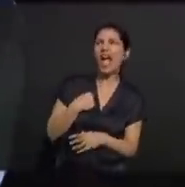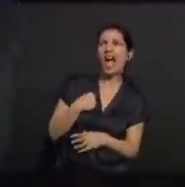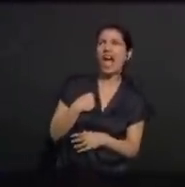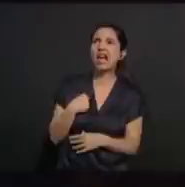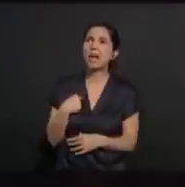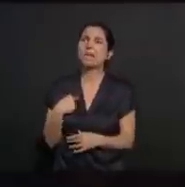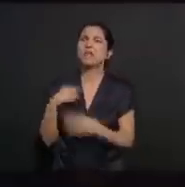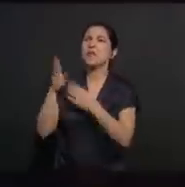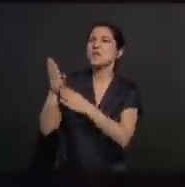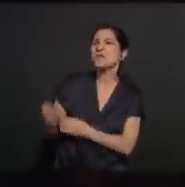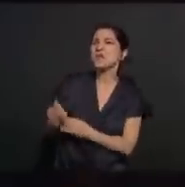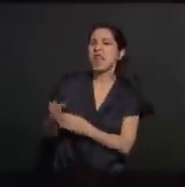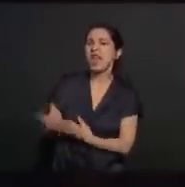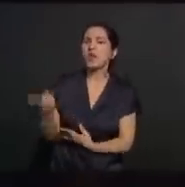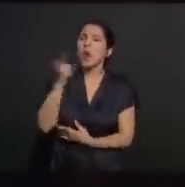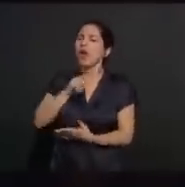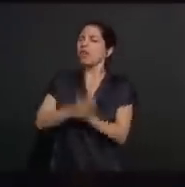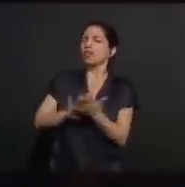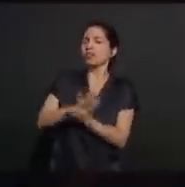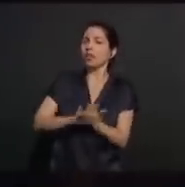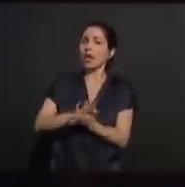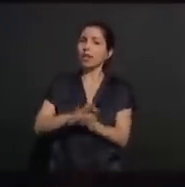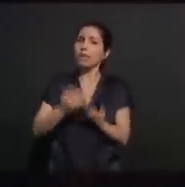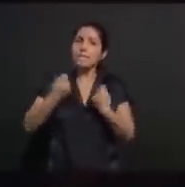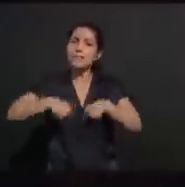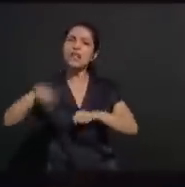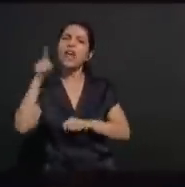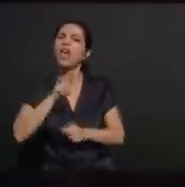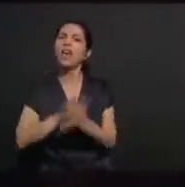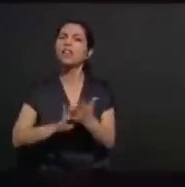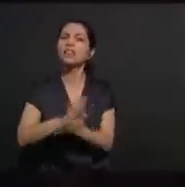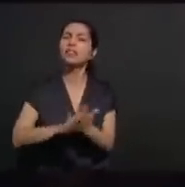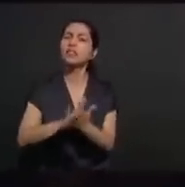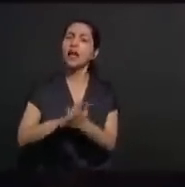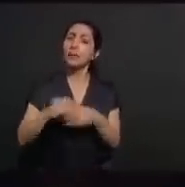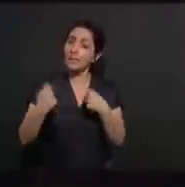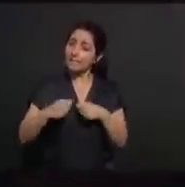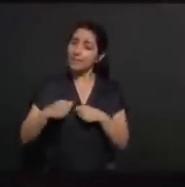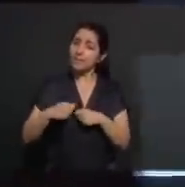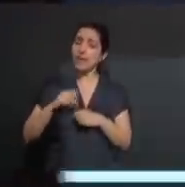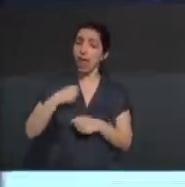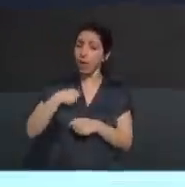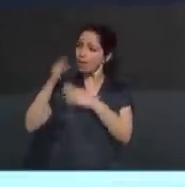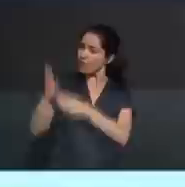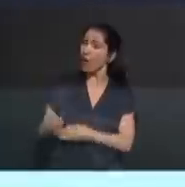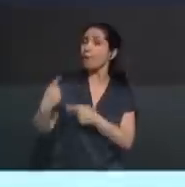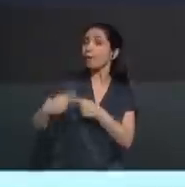nada por ser fiel. Você não é fiel para ganhar nada. Você é fiel porque você tem o caráter de Jesus.